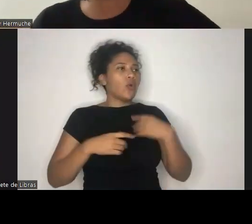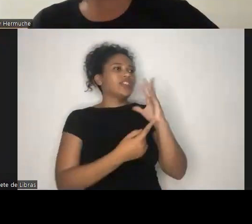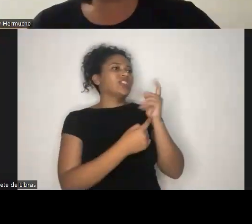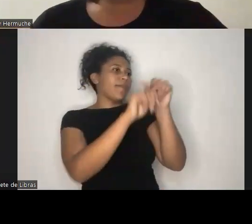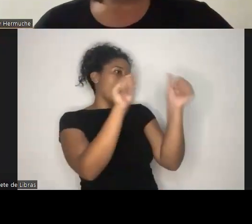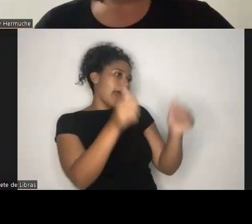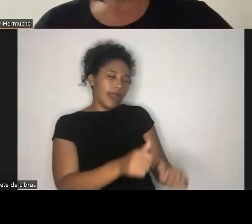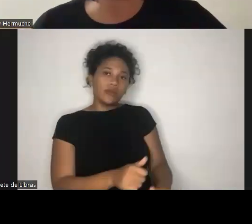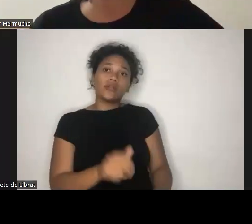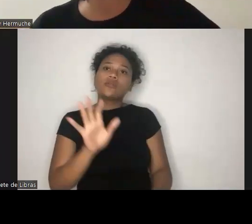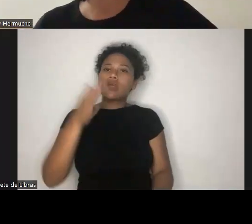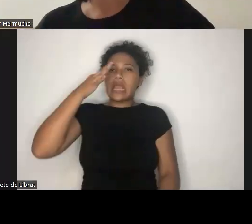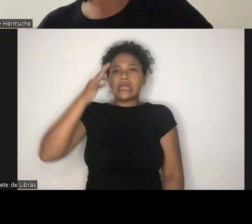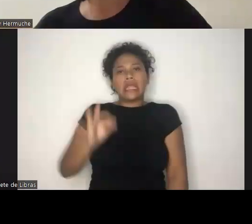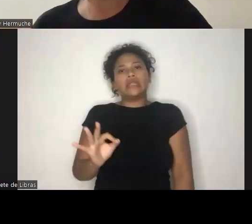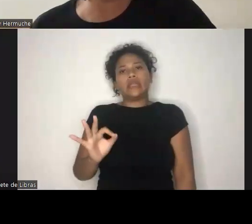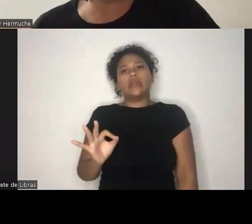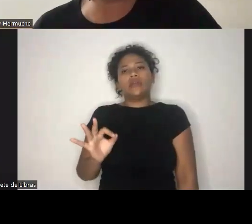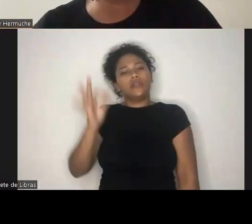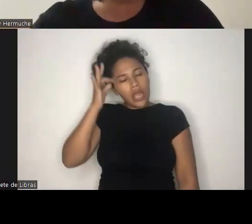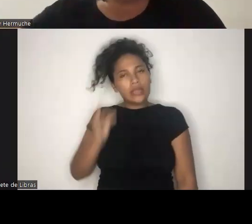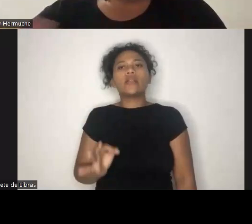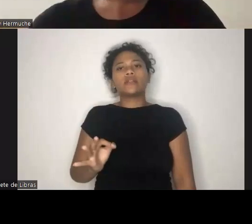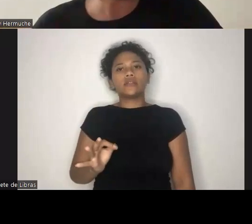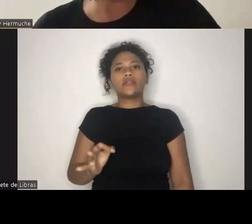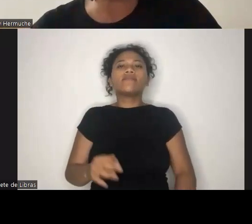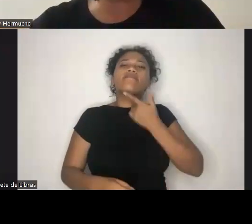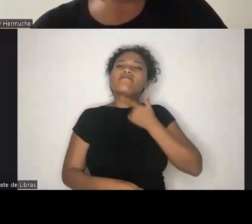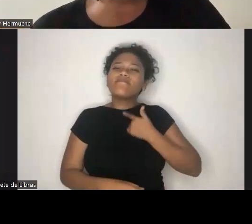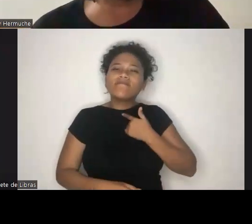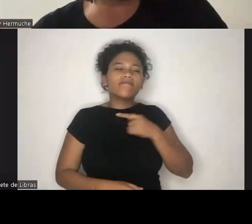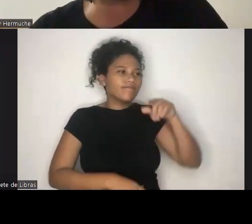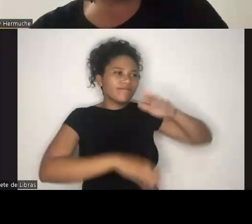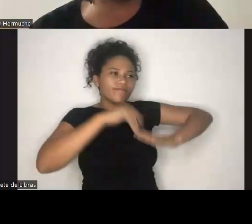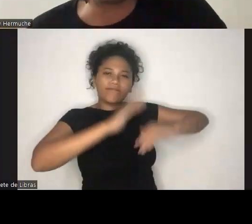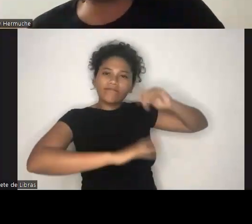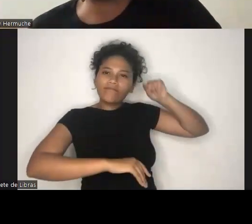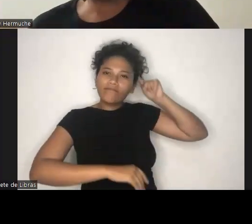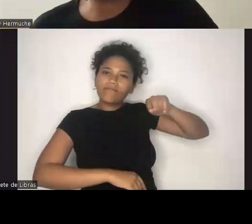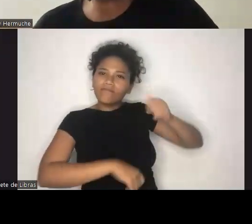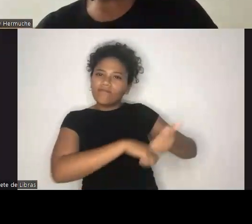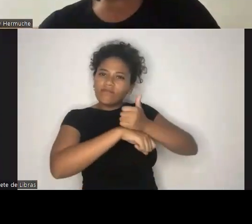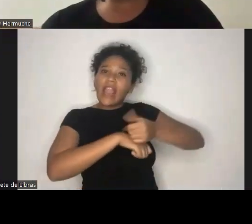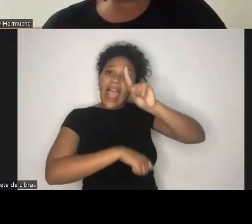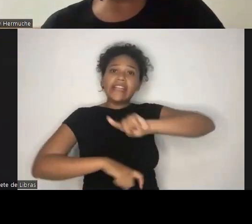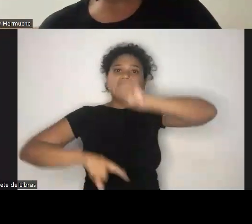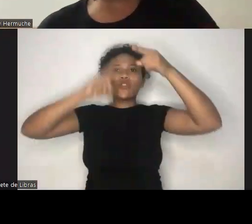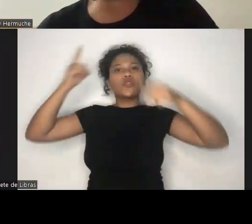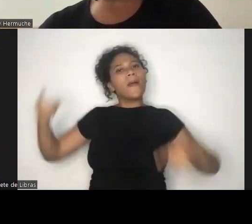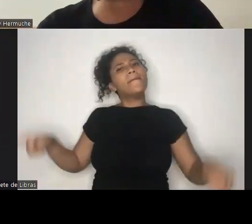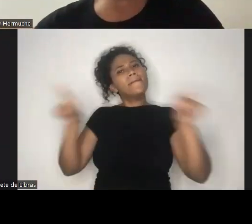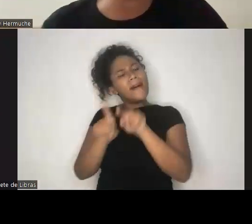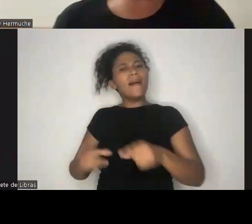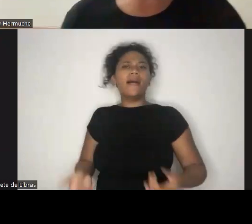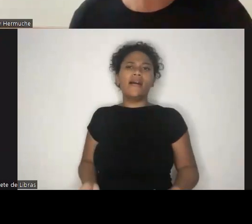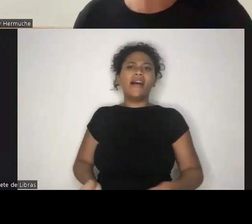tenho certeza que um artista plástico também querendo né todas as todos os artistas são criadores e essa criação dele